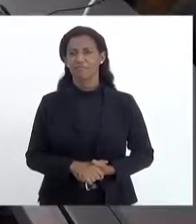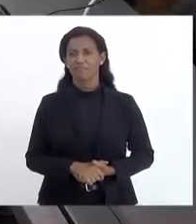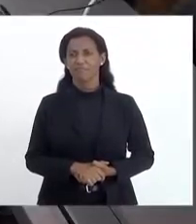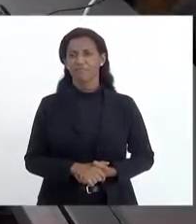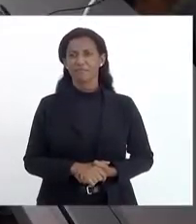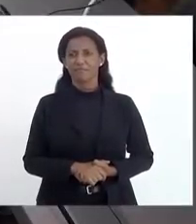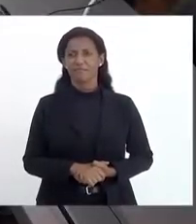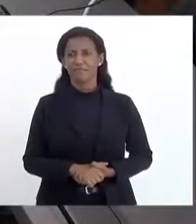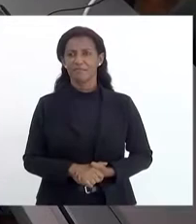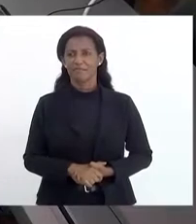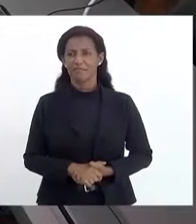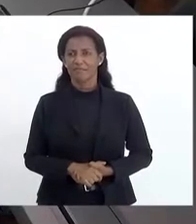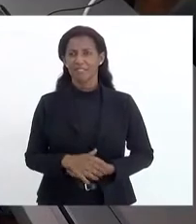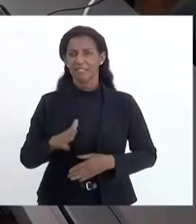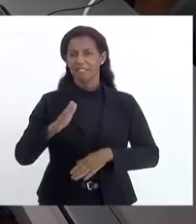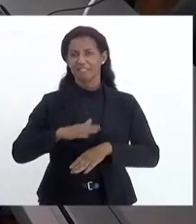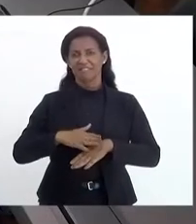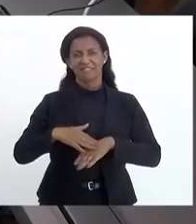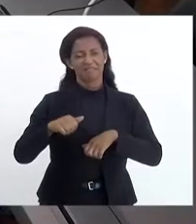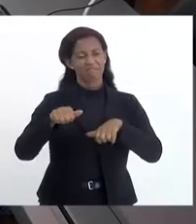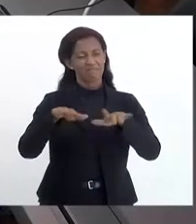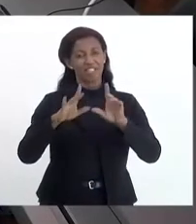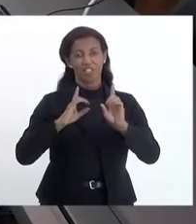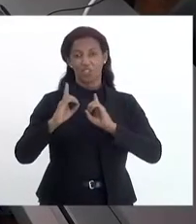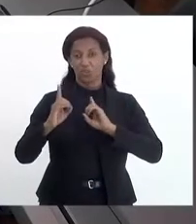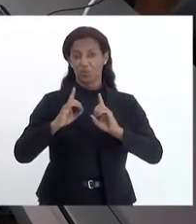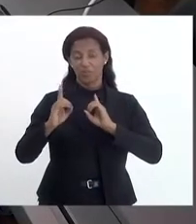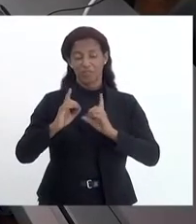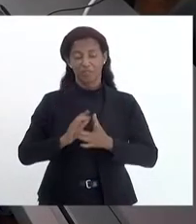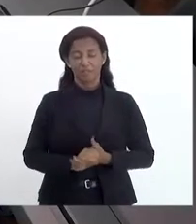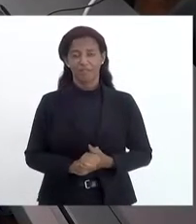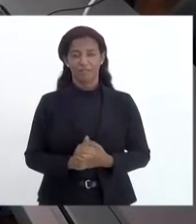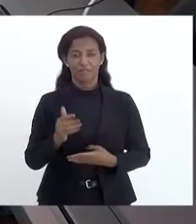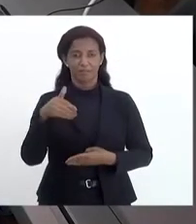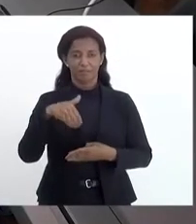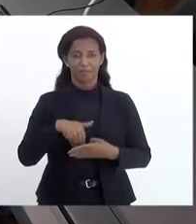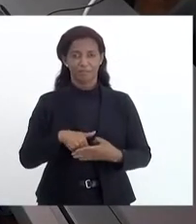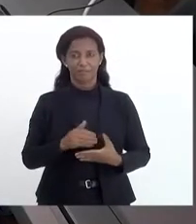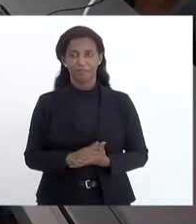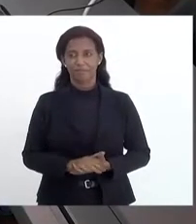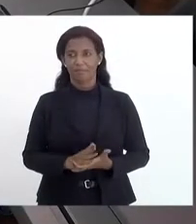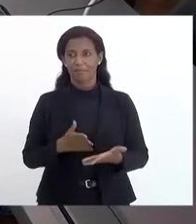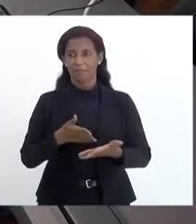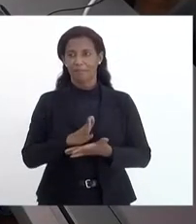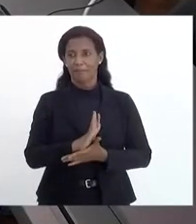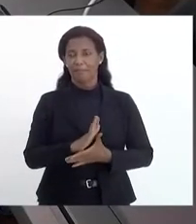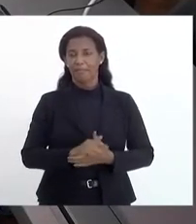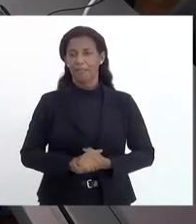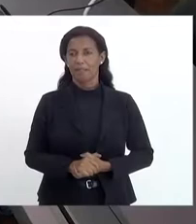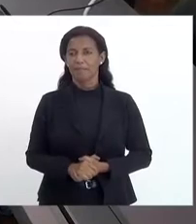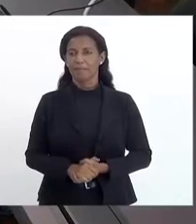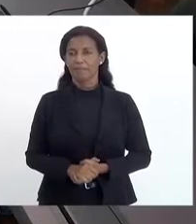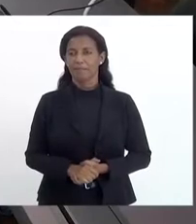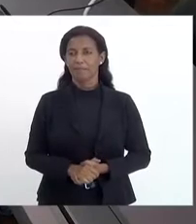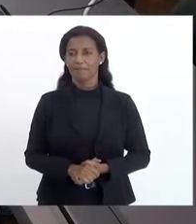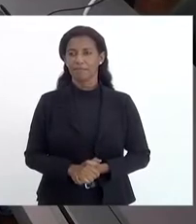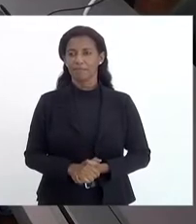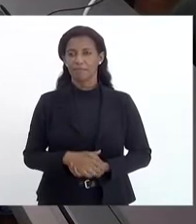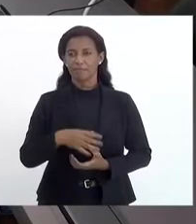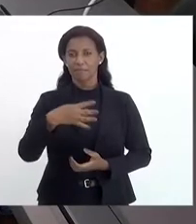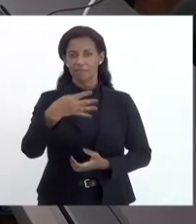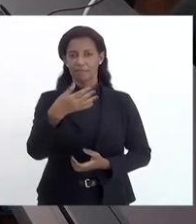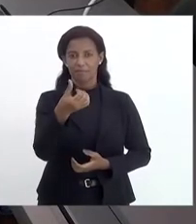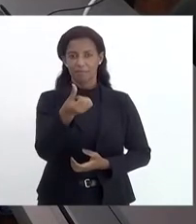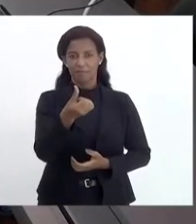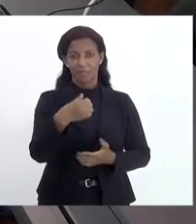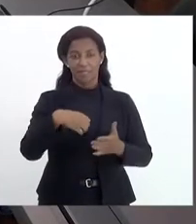Isso é detalhe de plenário. Em discussão, em votação, aprovado. 46.